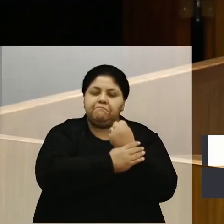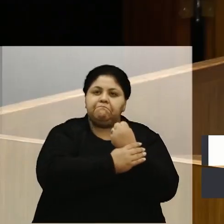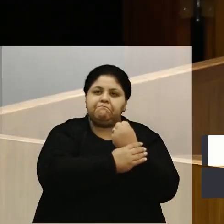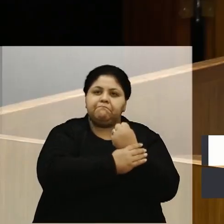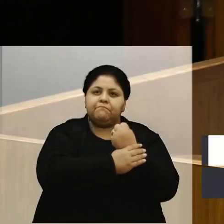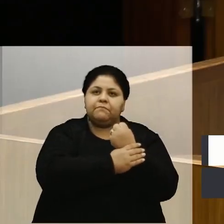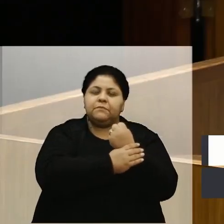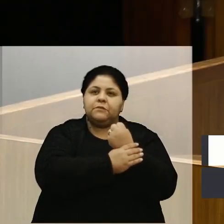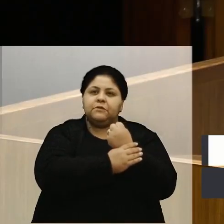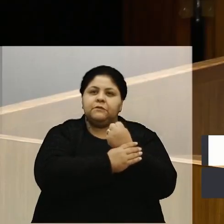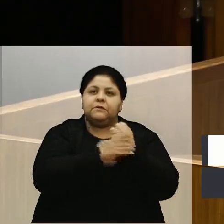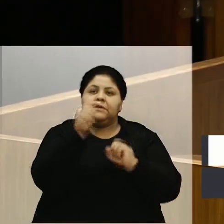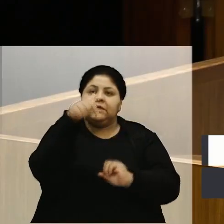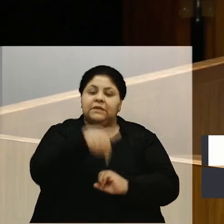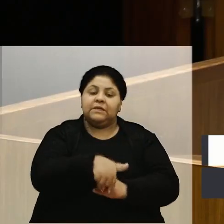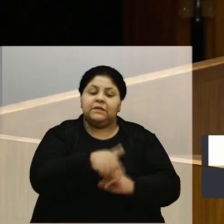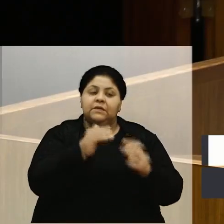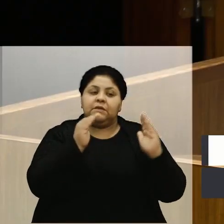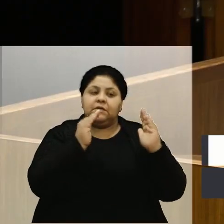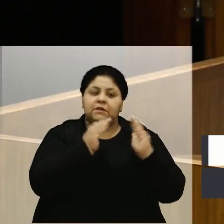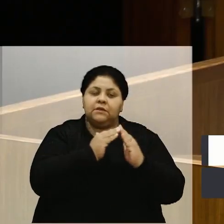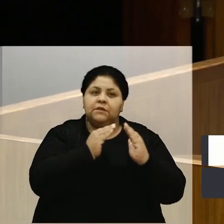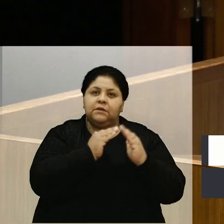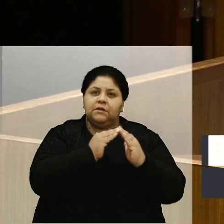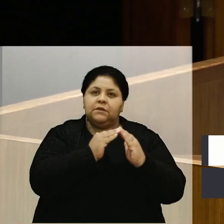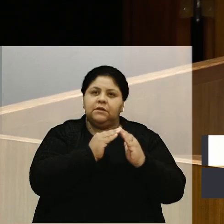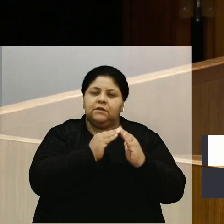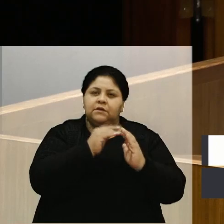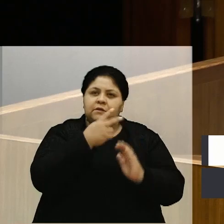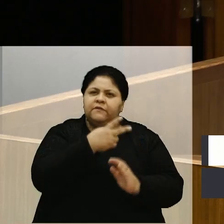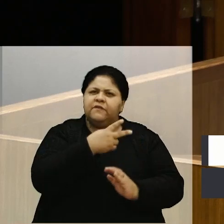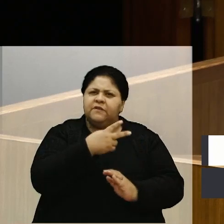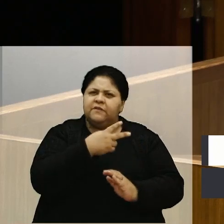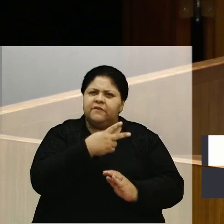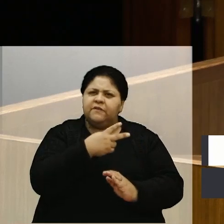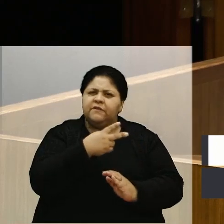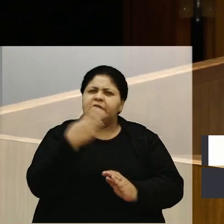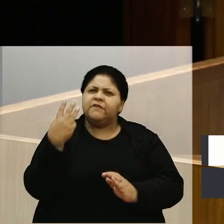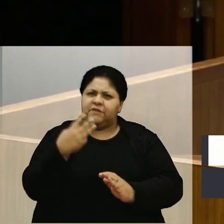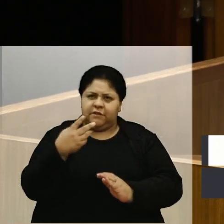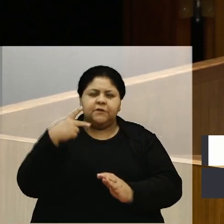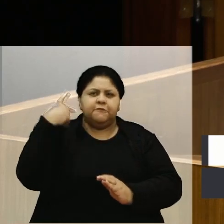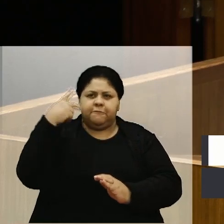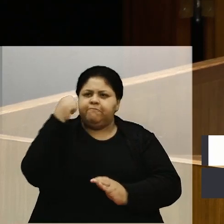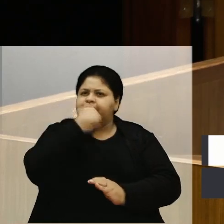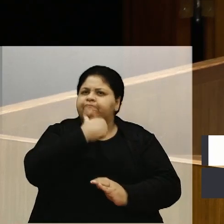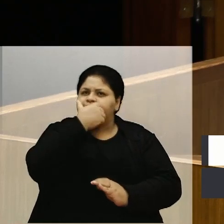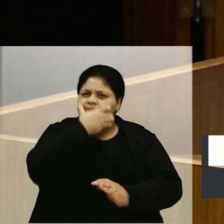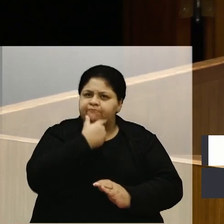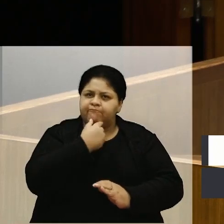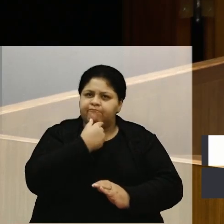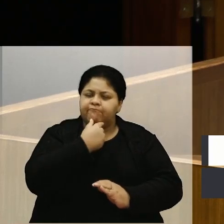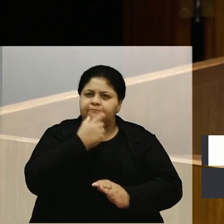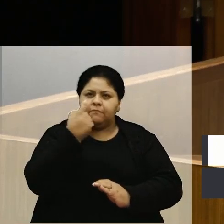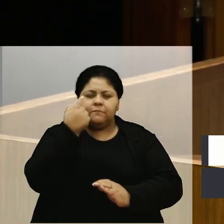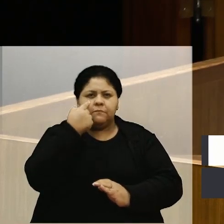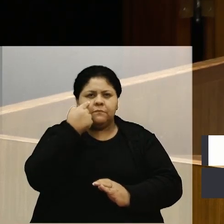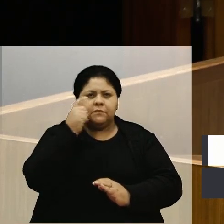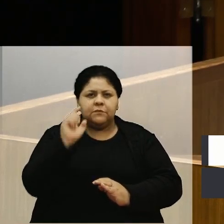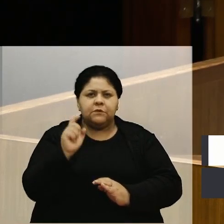Aqui nessa casa, nós temos 23, né, vereadores e vereadoras. E olhando